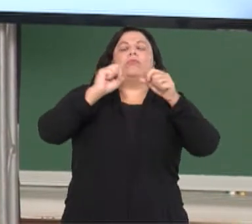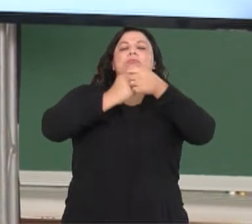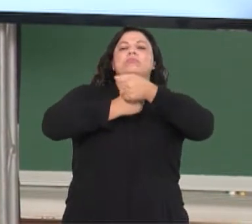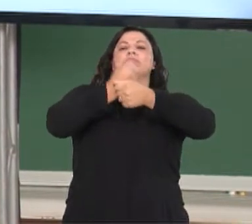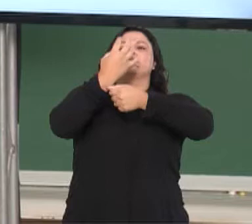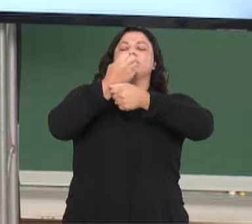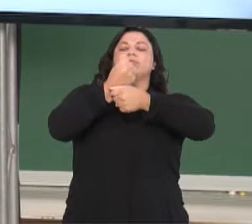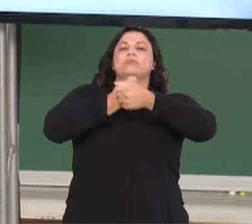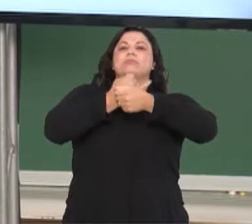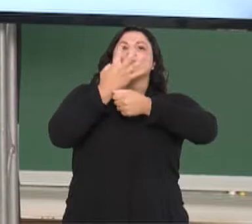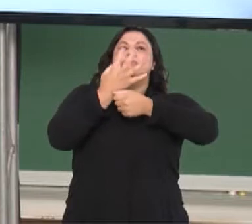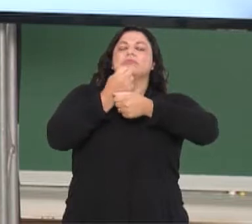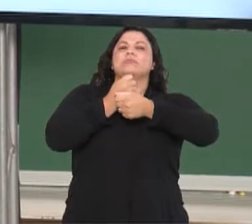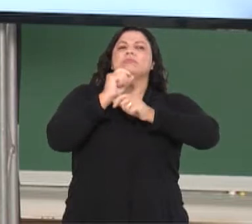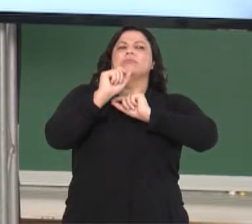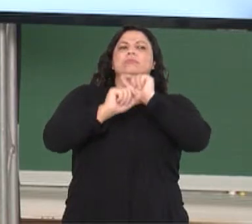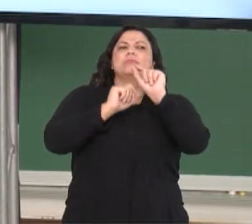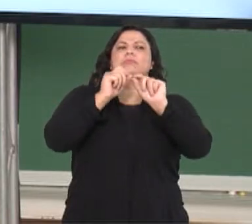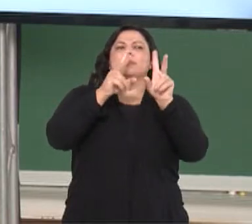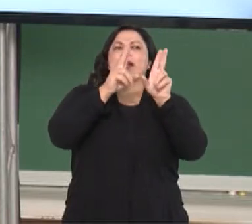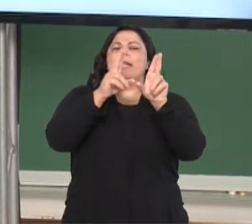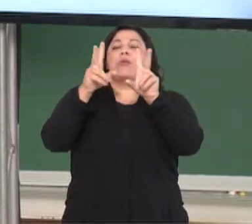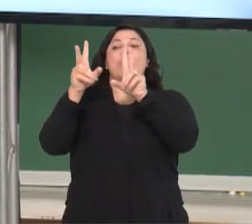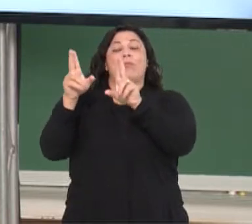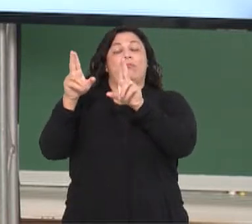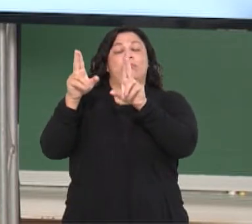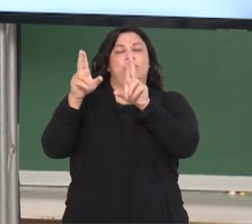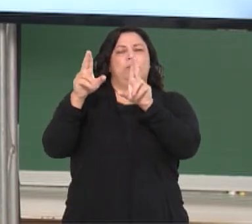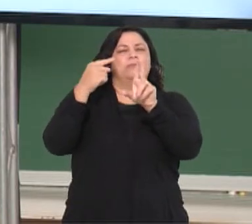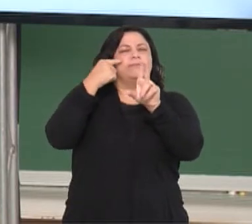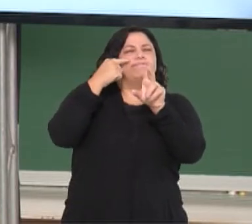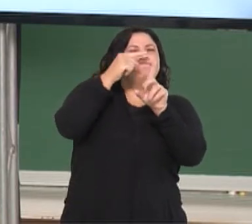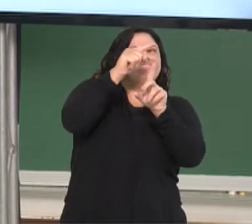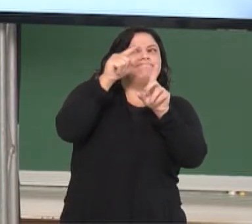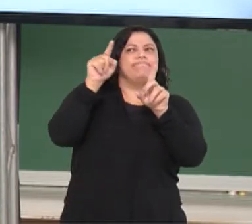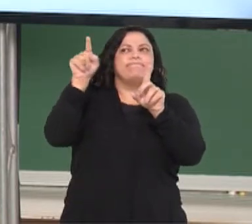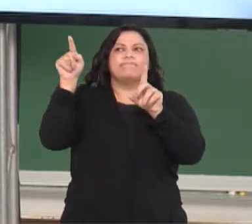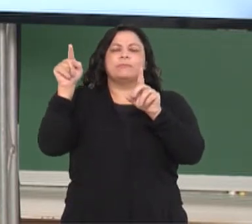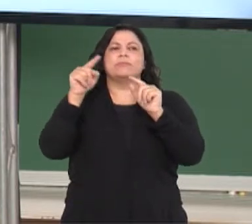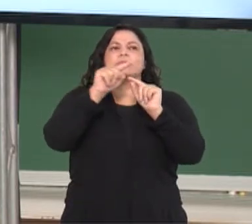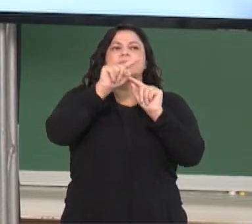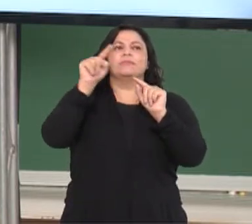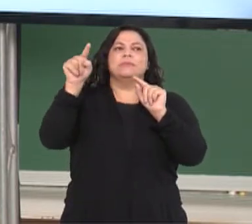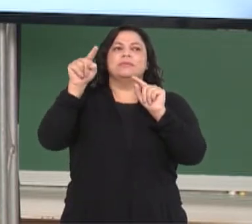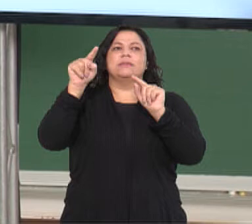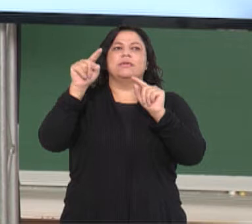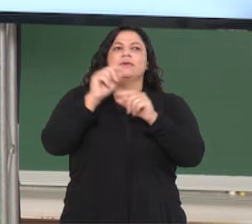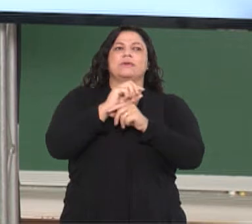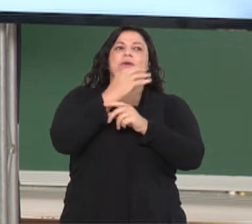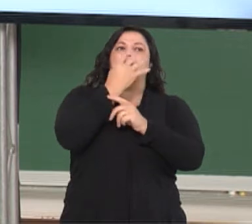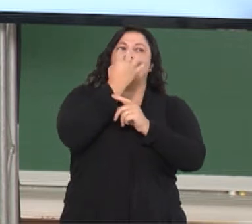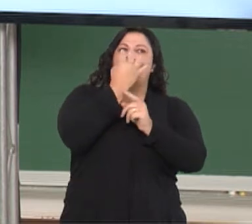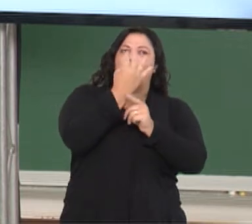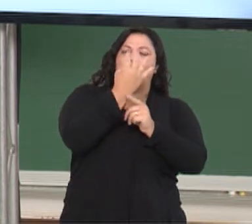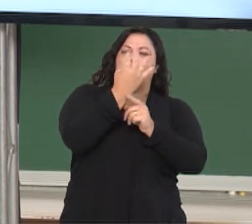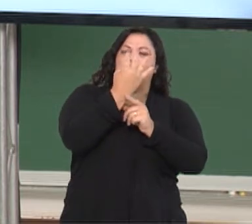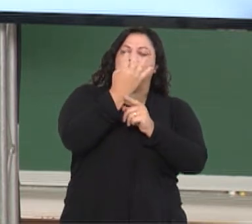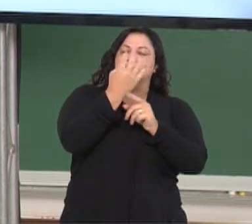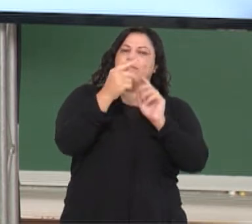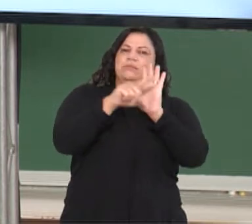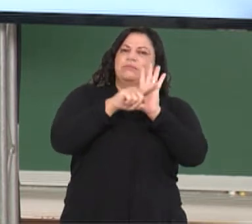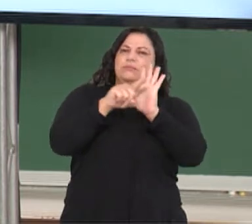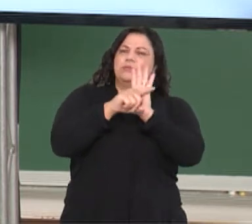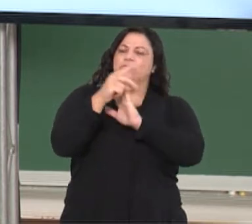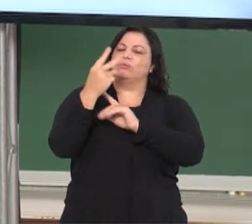variável igual nos dois. Olho para frente, está lá os coeficientes, 4 e 2. Subtraio 4 menos 2 do x